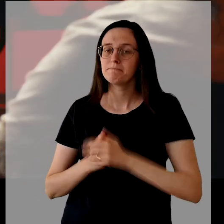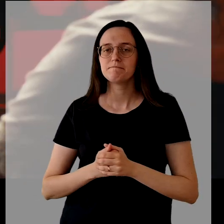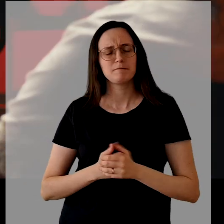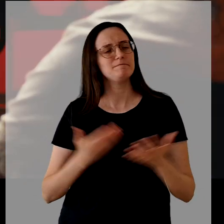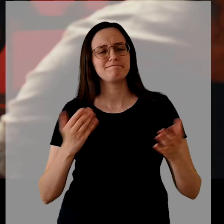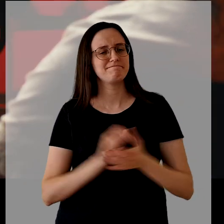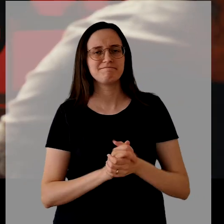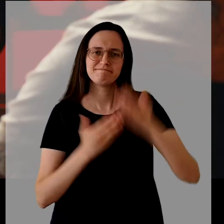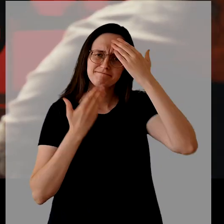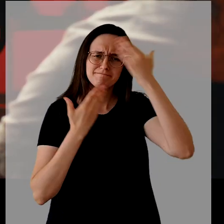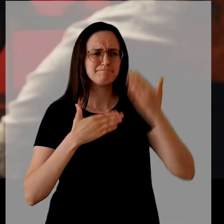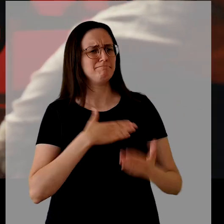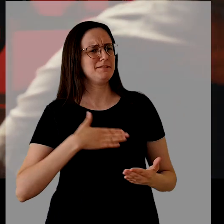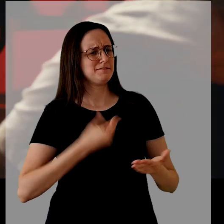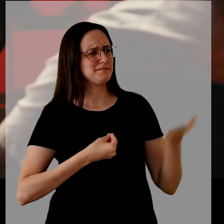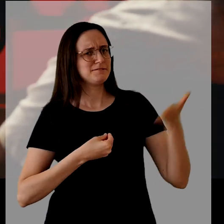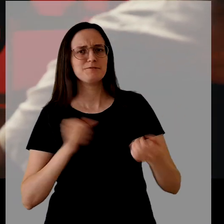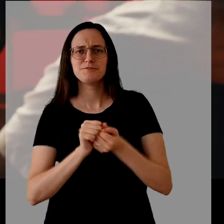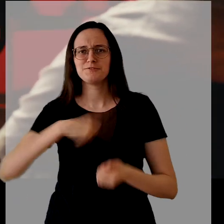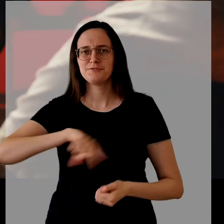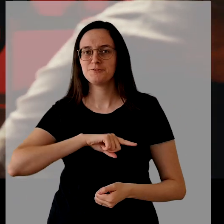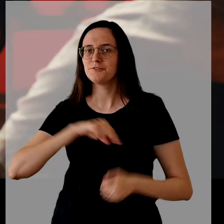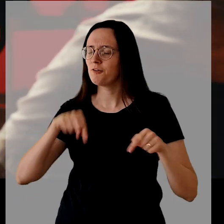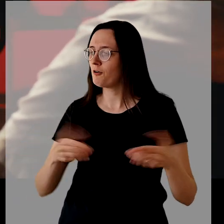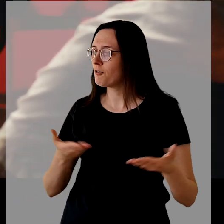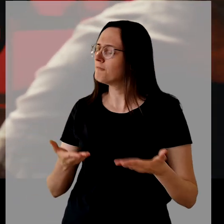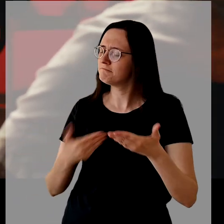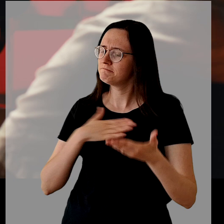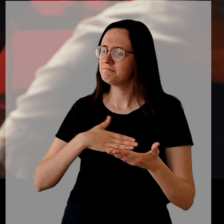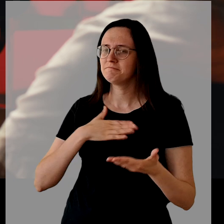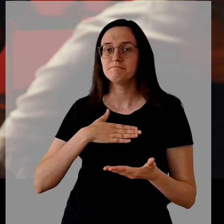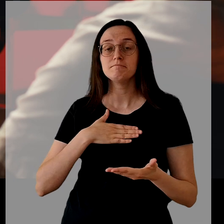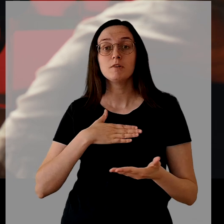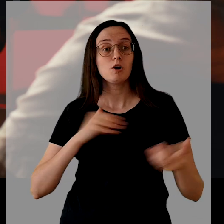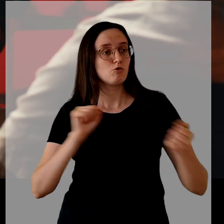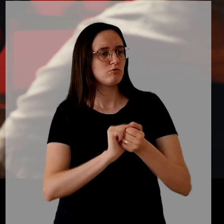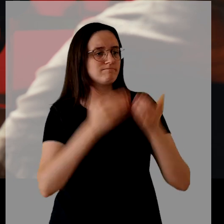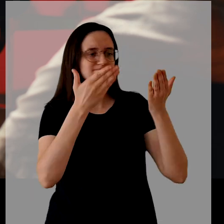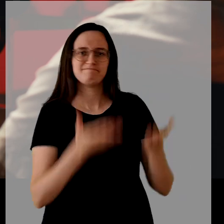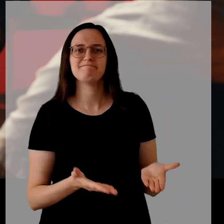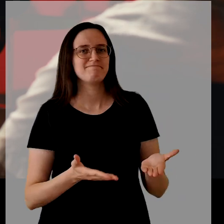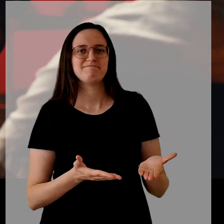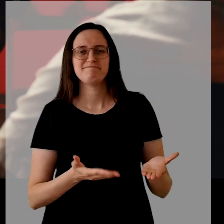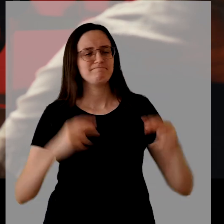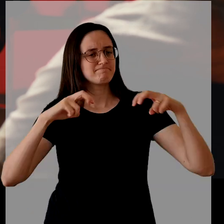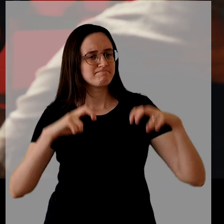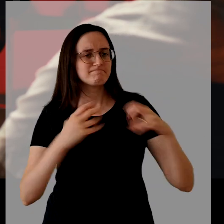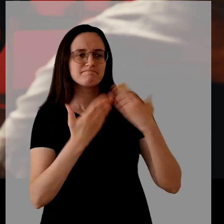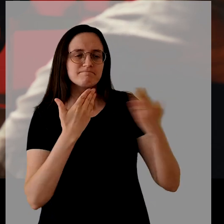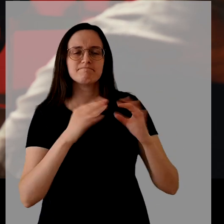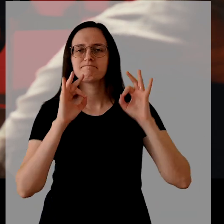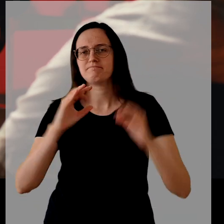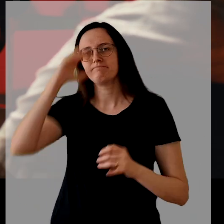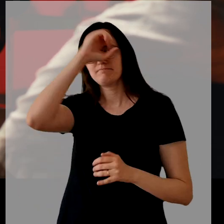pô, um prazer enorme ter você aqui com a gente prazer hoje. É meu estar aqui. Ter um episódio com uma presença assim, tenho certeza, com